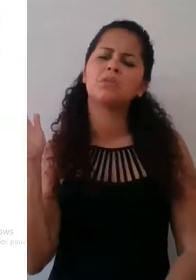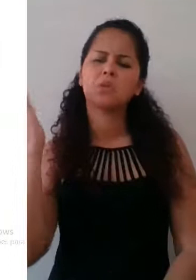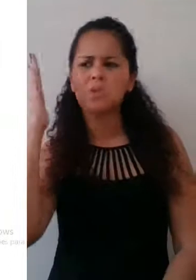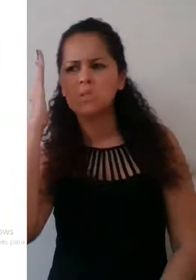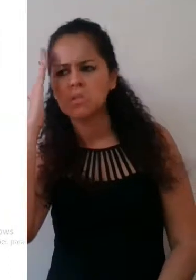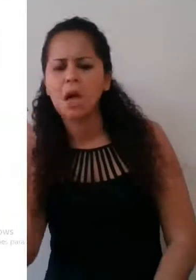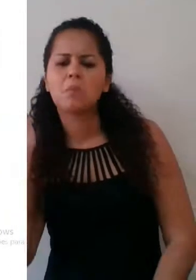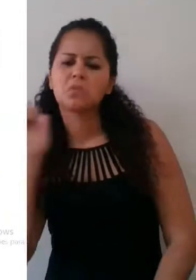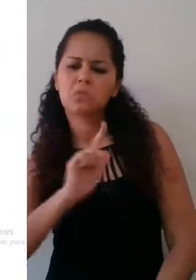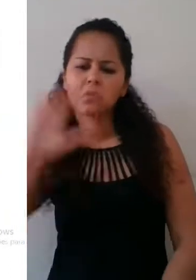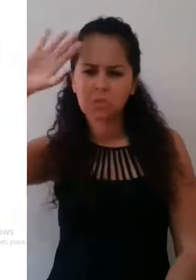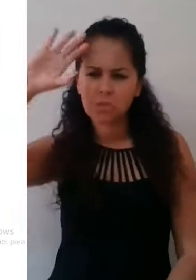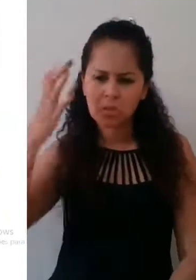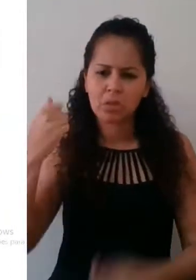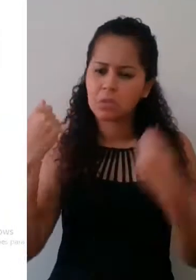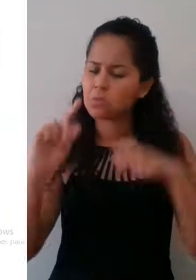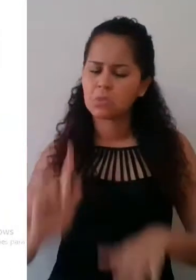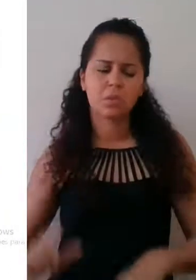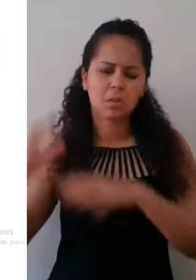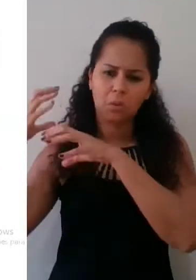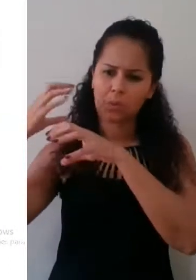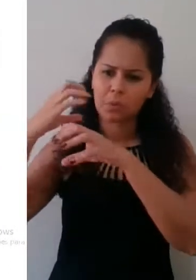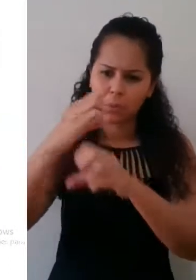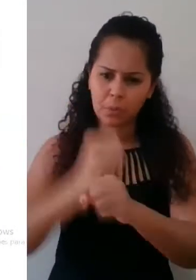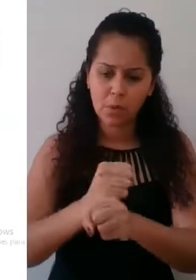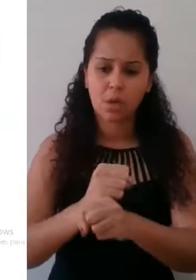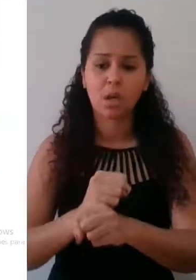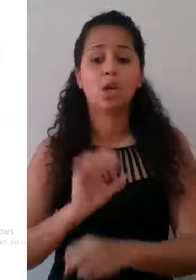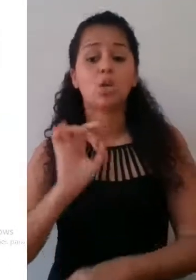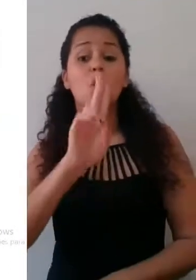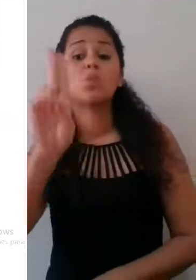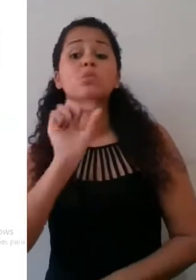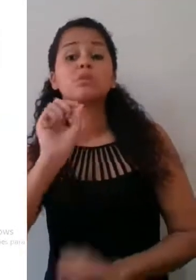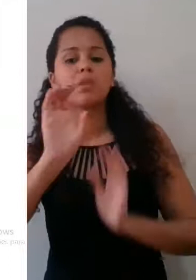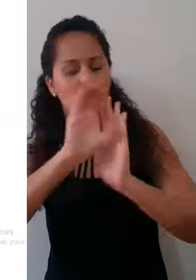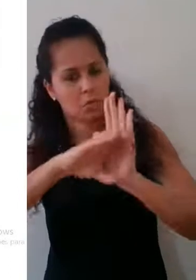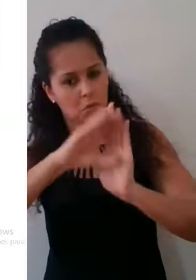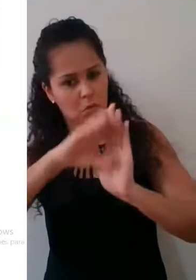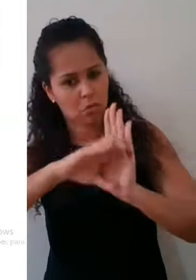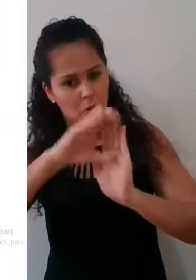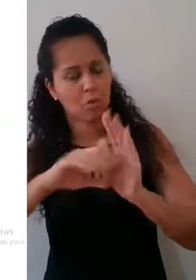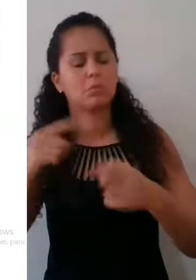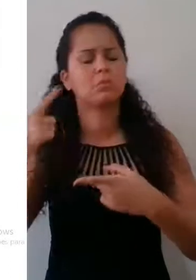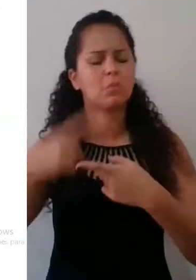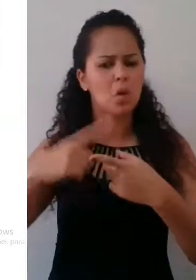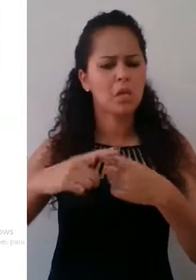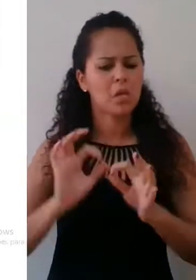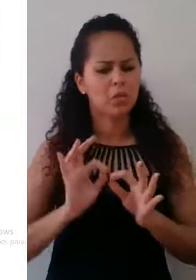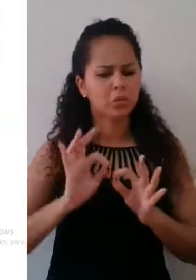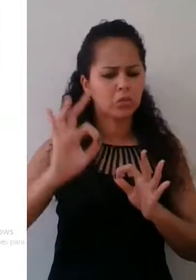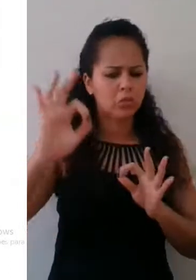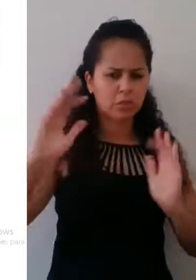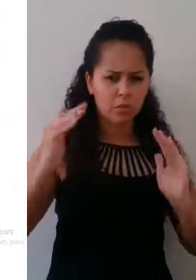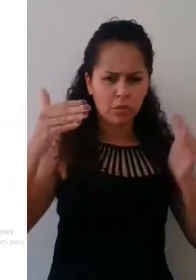sem fazer cálculo nenhum, somente com aqueles conceitos. Por quê? Se a distância focal é 10